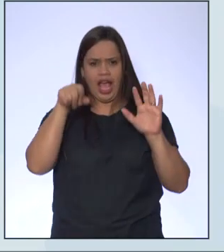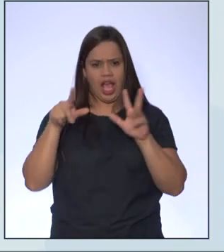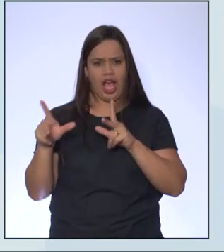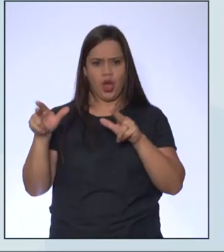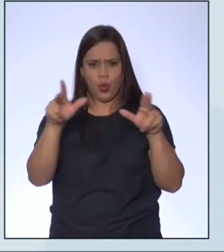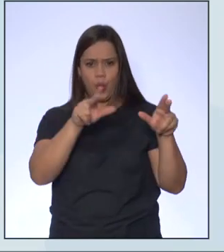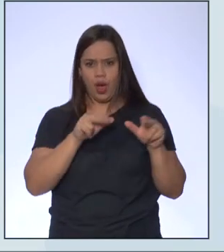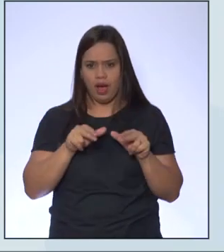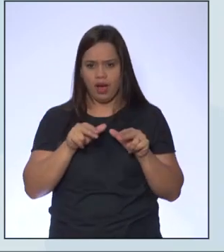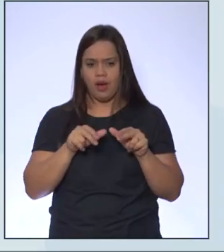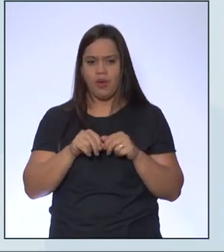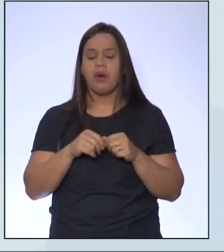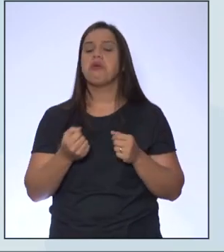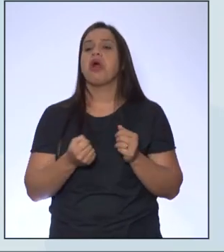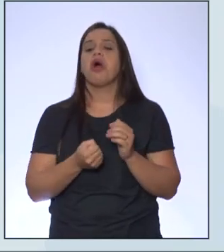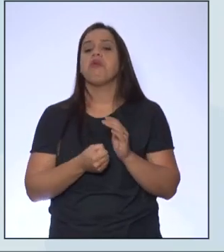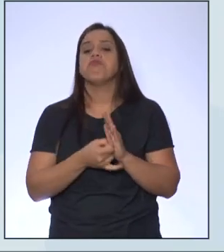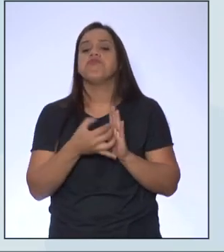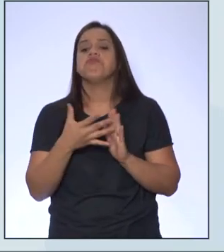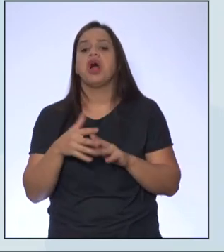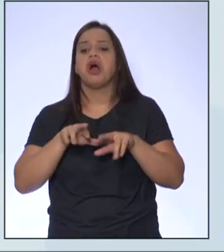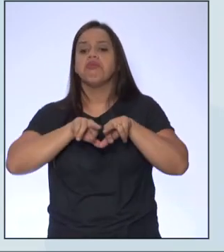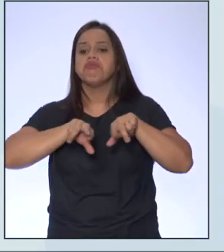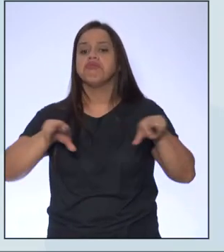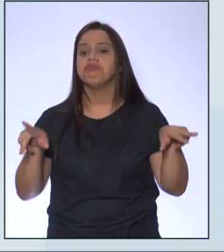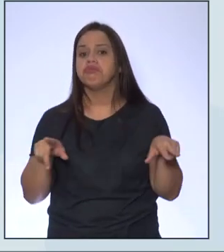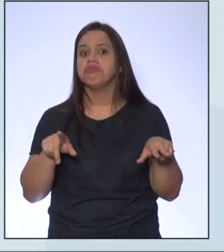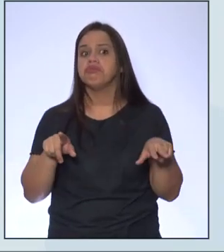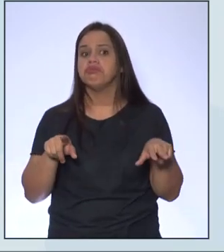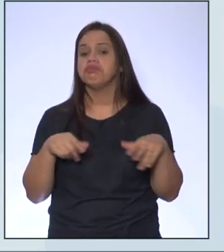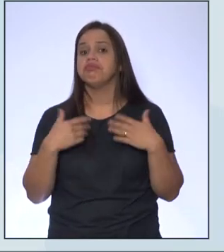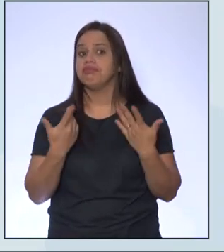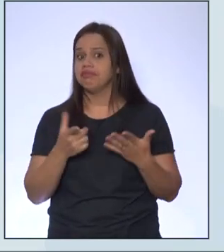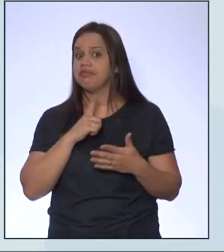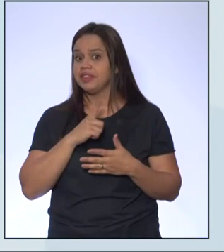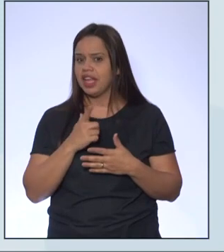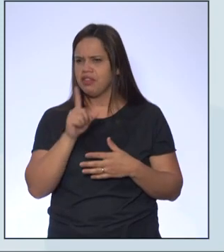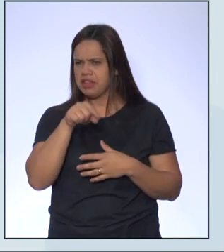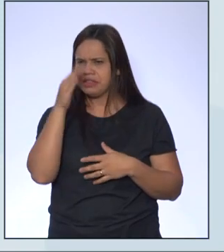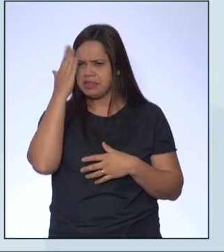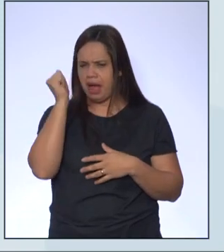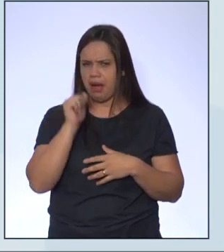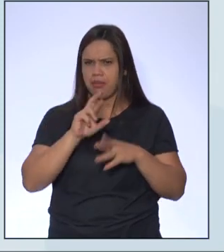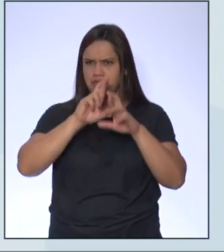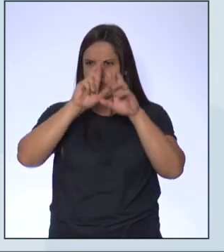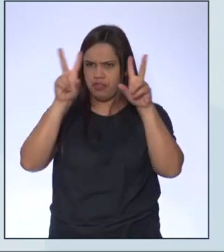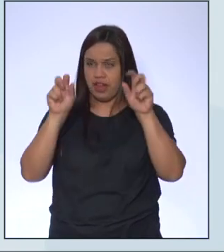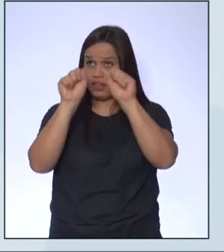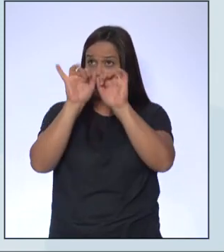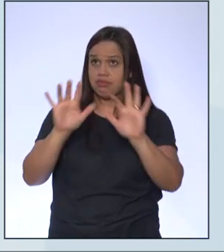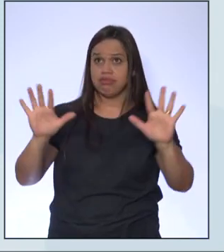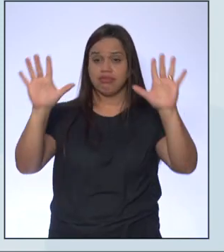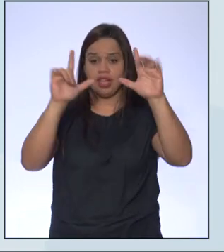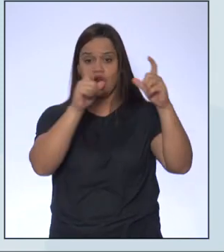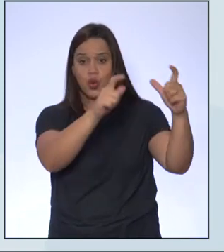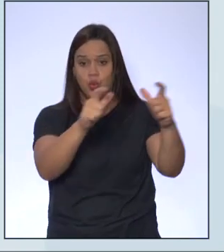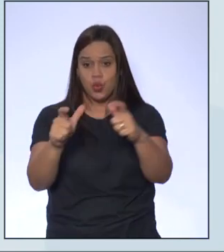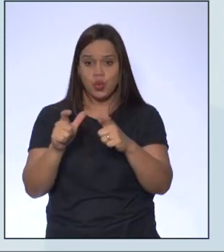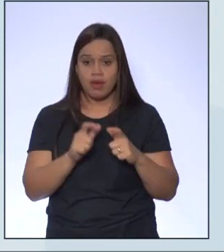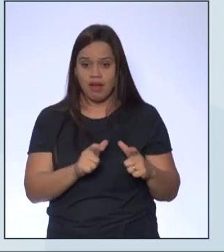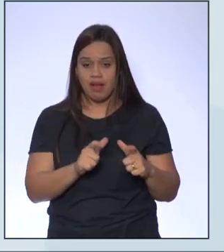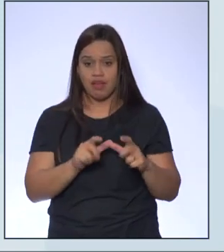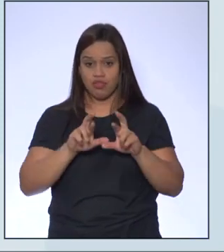Quais são os tipos de paisagens? Você sabe a diferença entre paisagem e lugar? E quais são